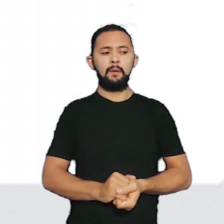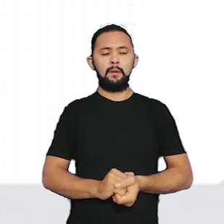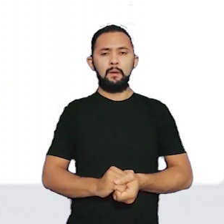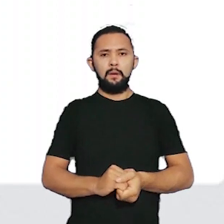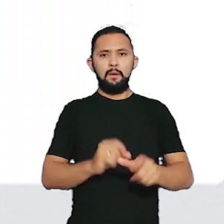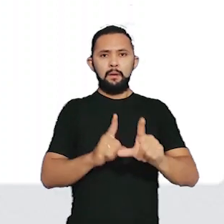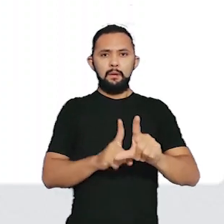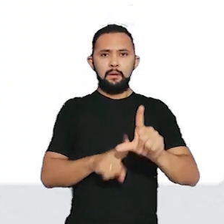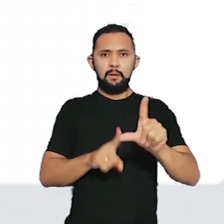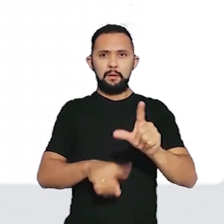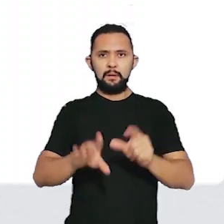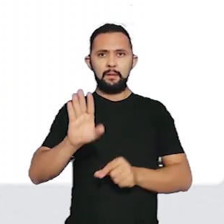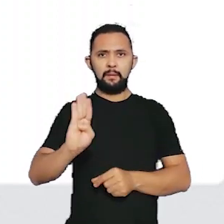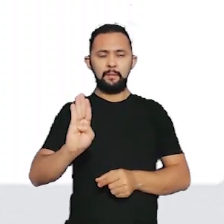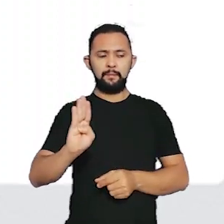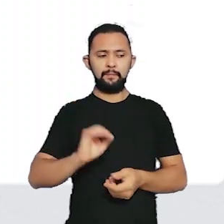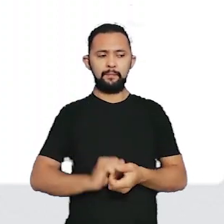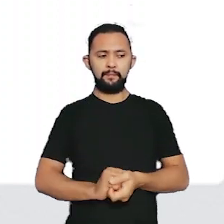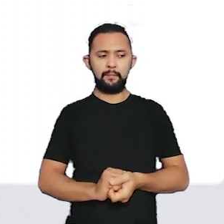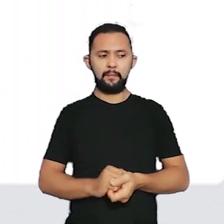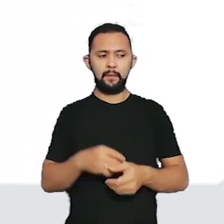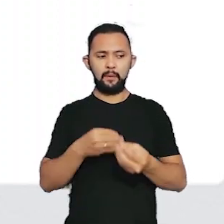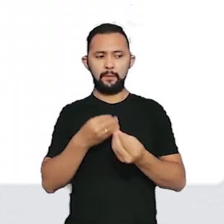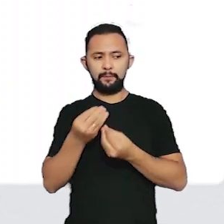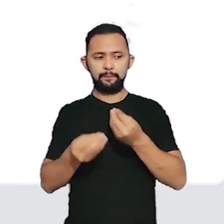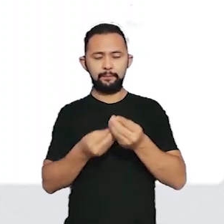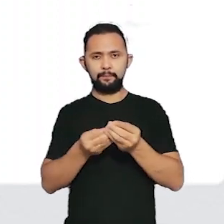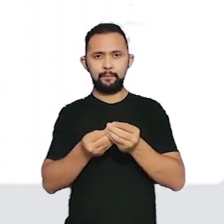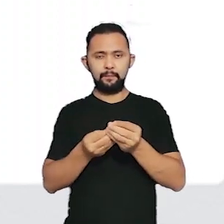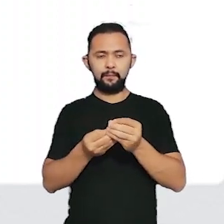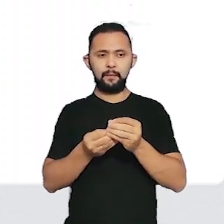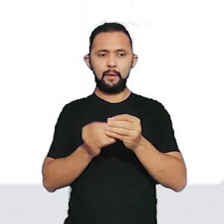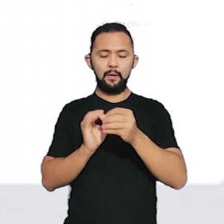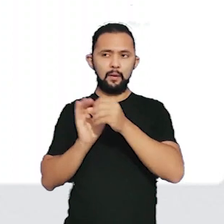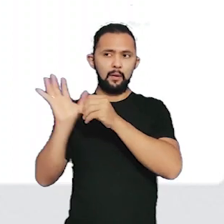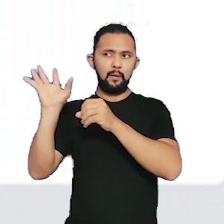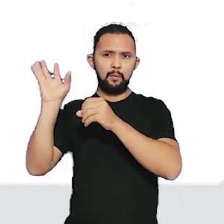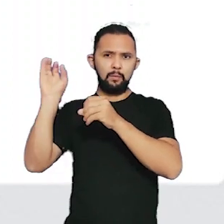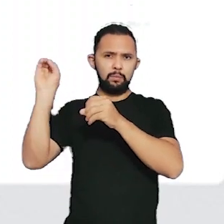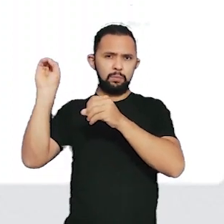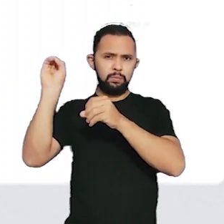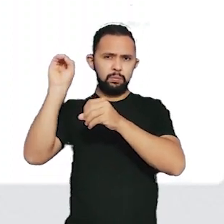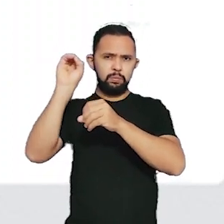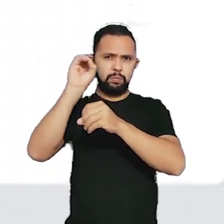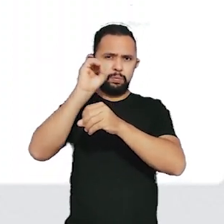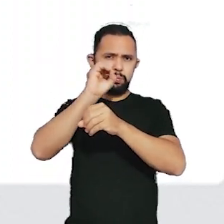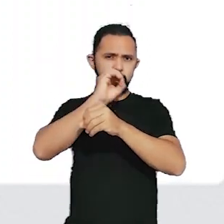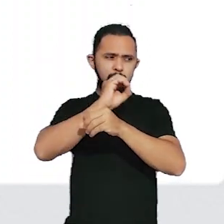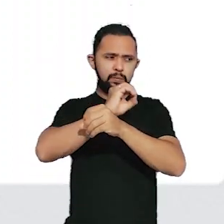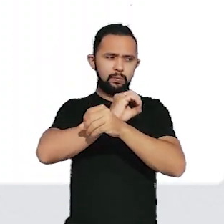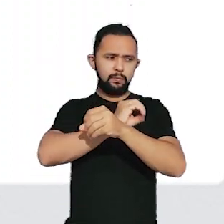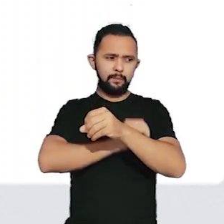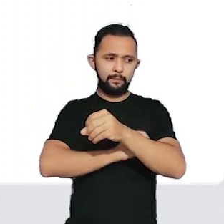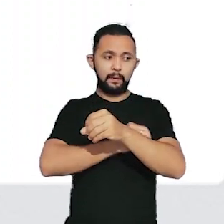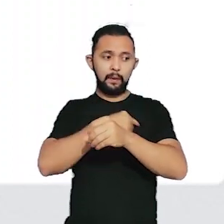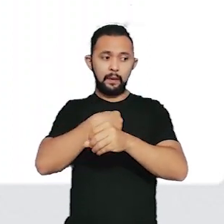e deitei-me, tá? Então, como anoitecesse, né? Aqui é uma oração, pessoal, que a gente viu agora há pouco, que esse como, ele